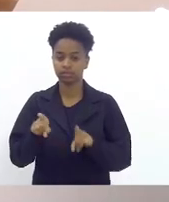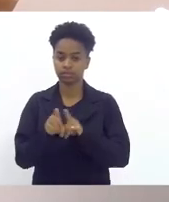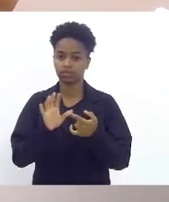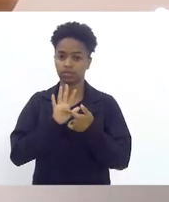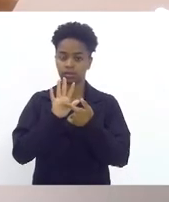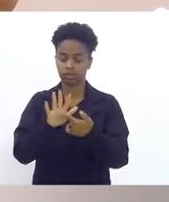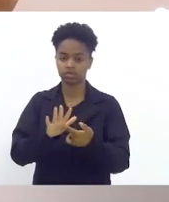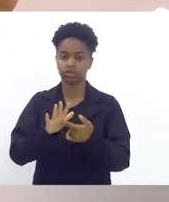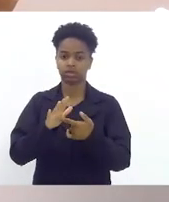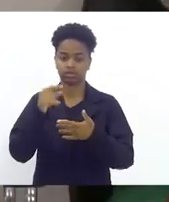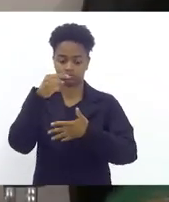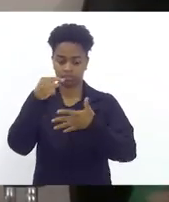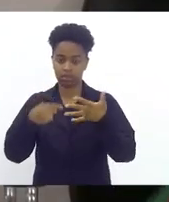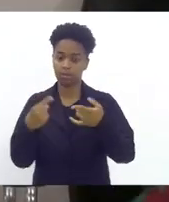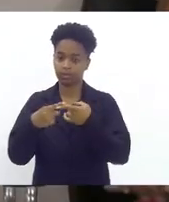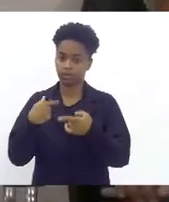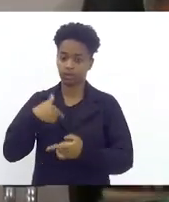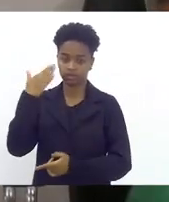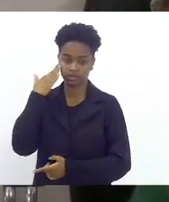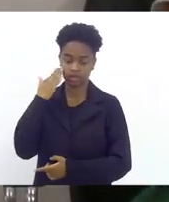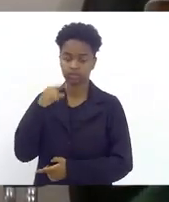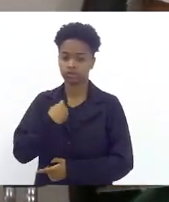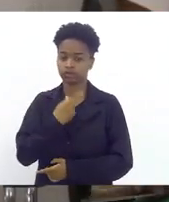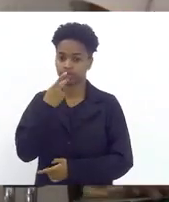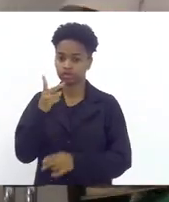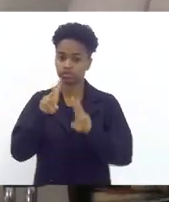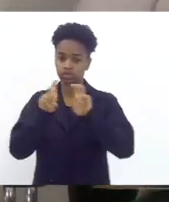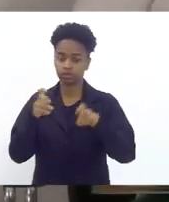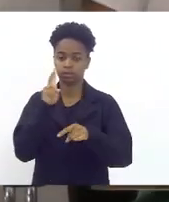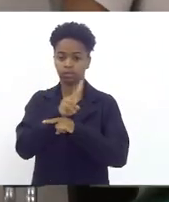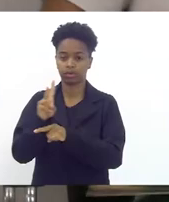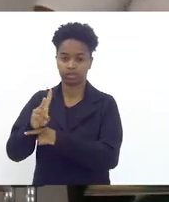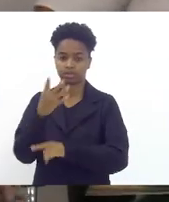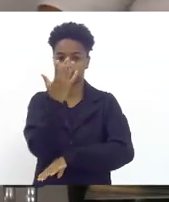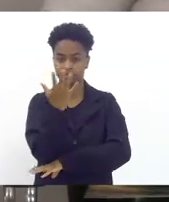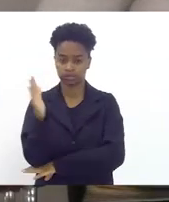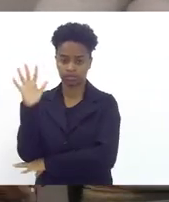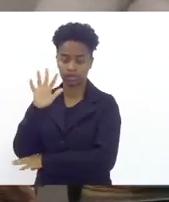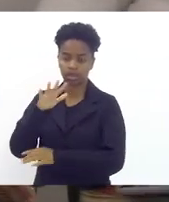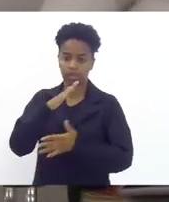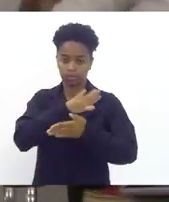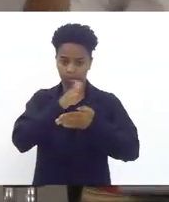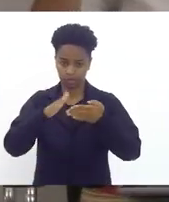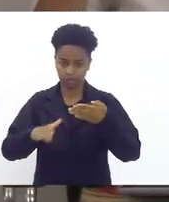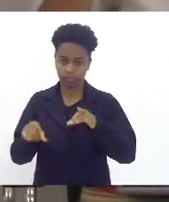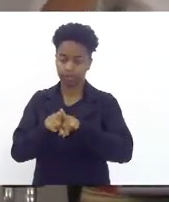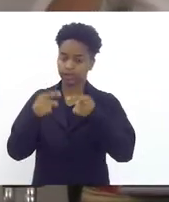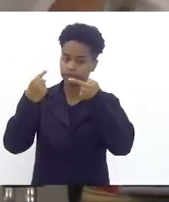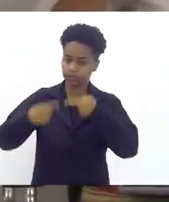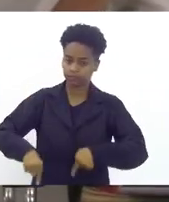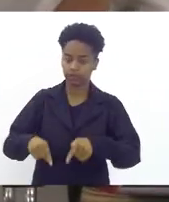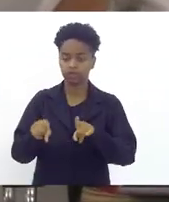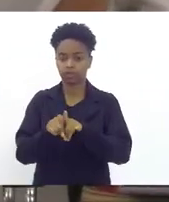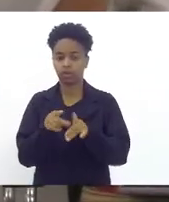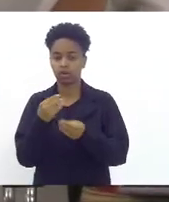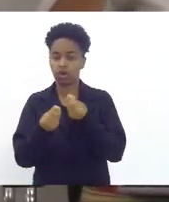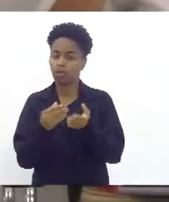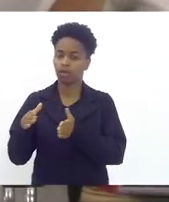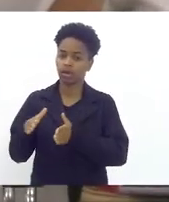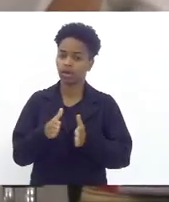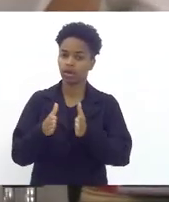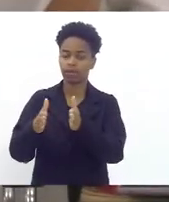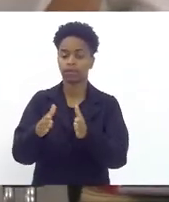porque assim eu sei que a gente tá falando de conservação da Mata Atlântica e de desafios possíveis e caminhos de